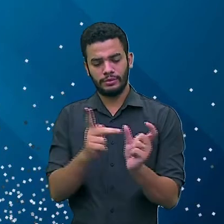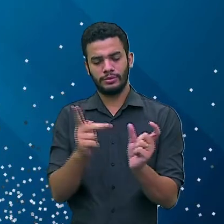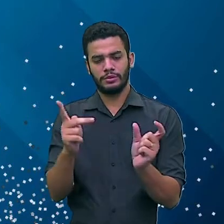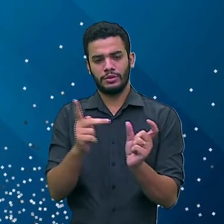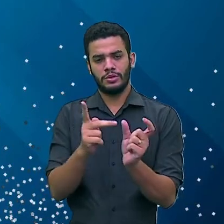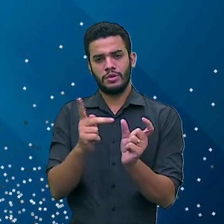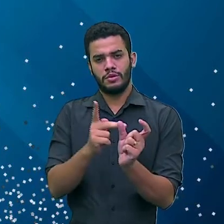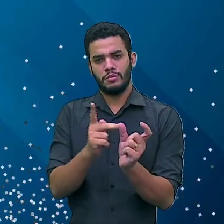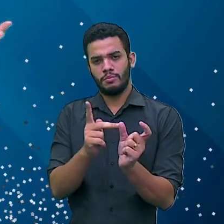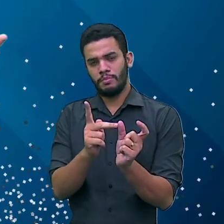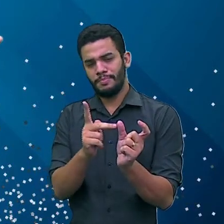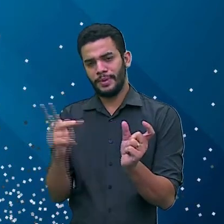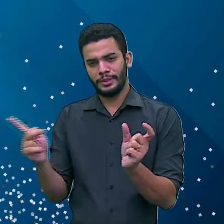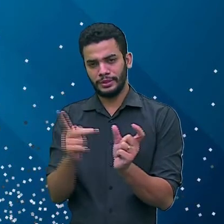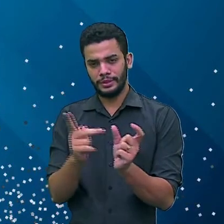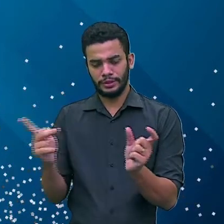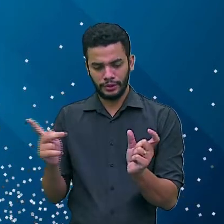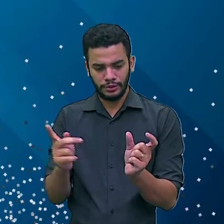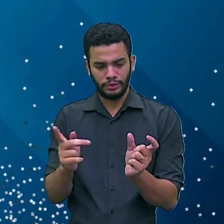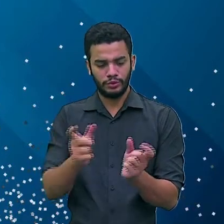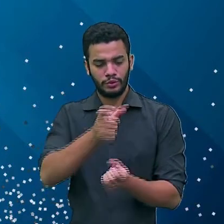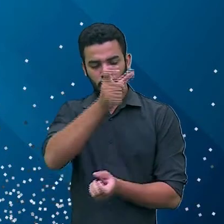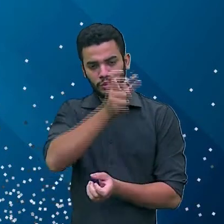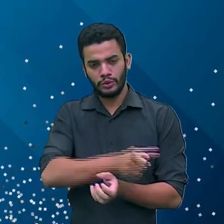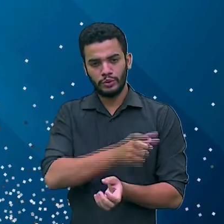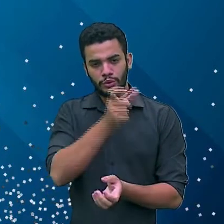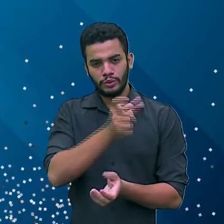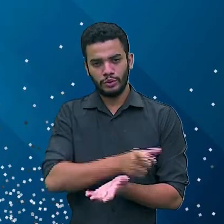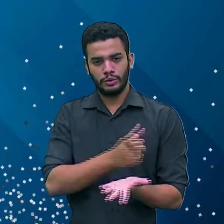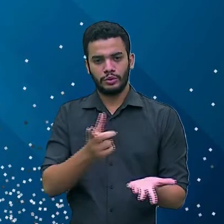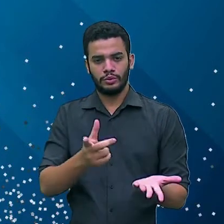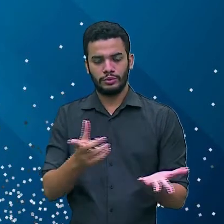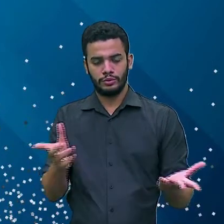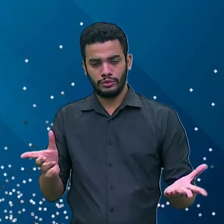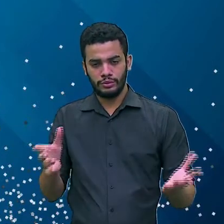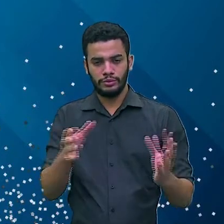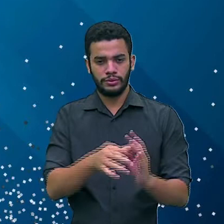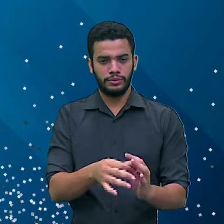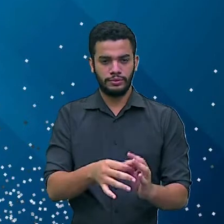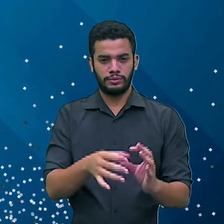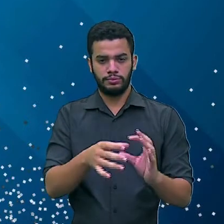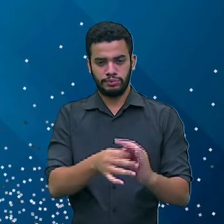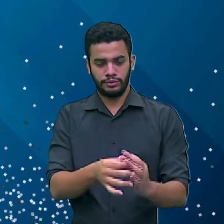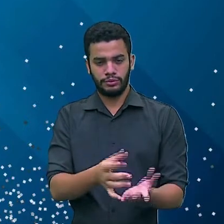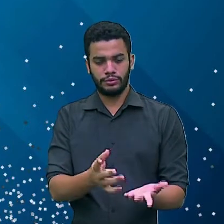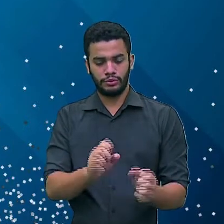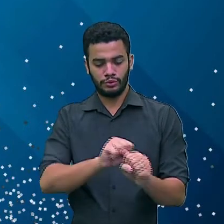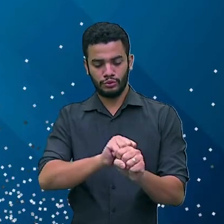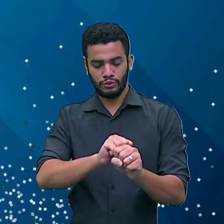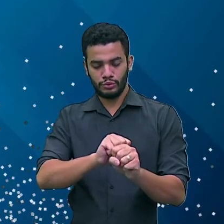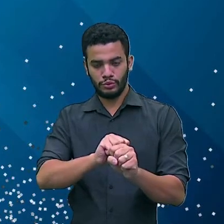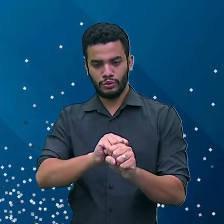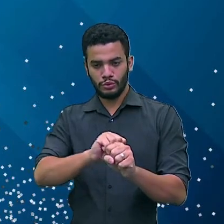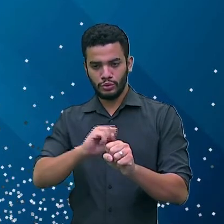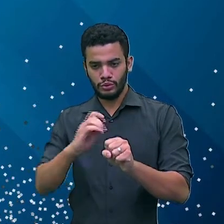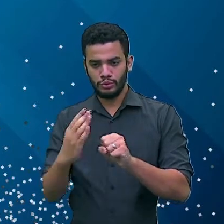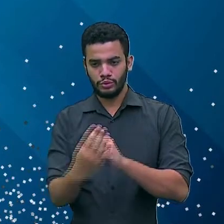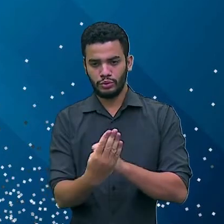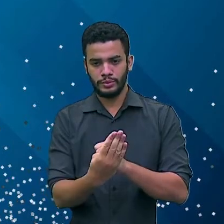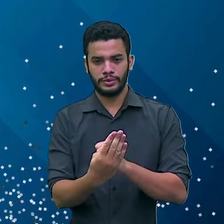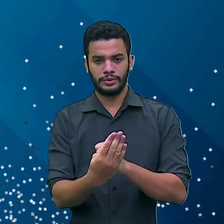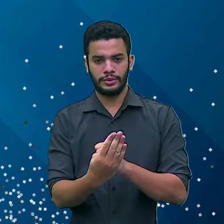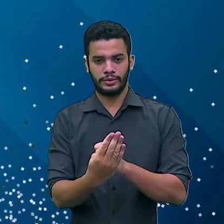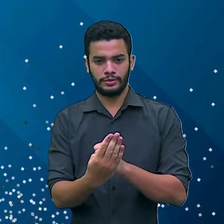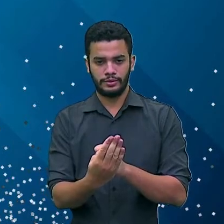Talvez seja um pouco estranho, né? Se eu tenho uma palavra que vai caracterizar a professora, mas aí eu posso ter um nome